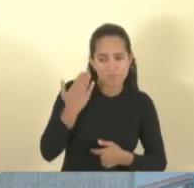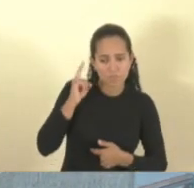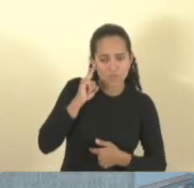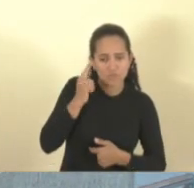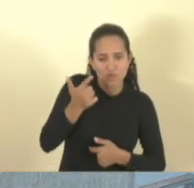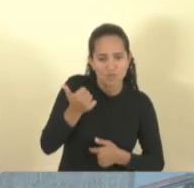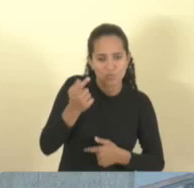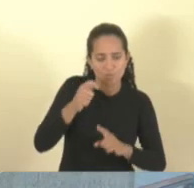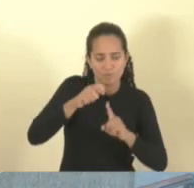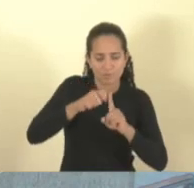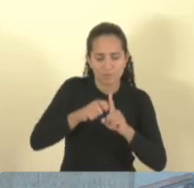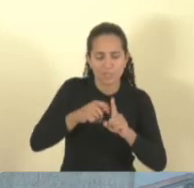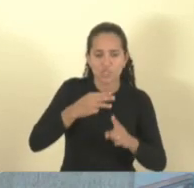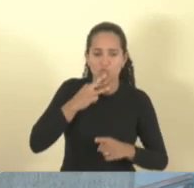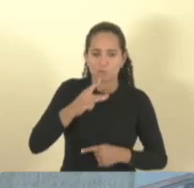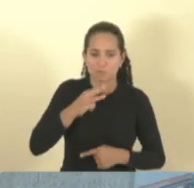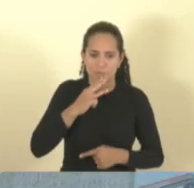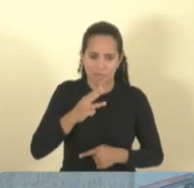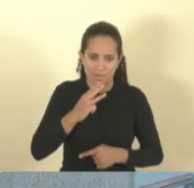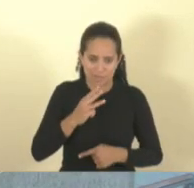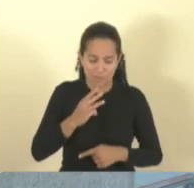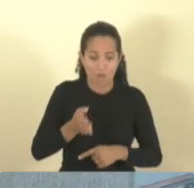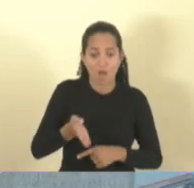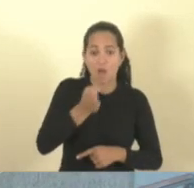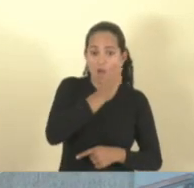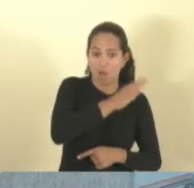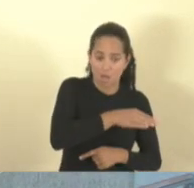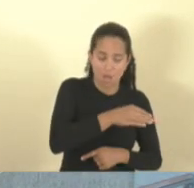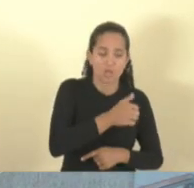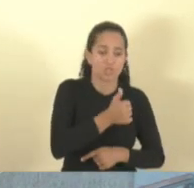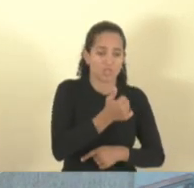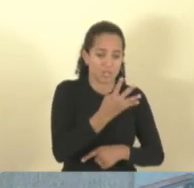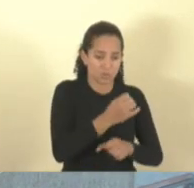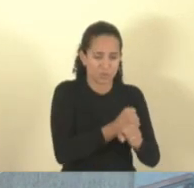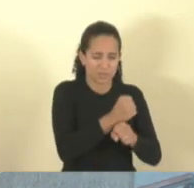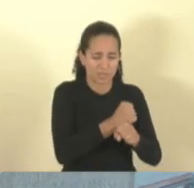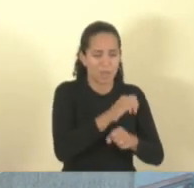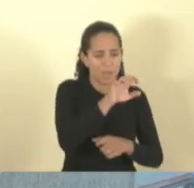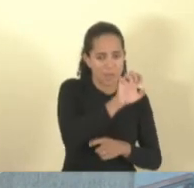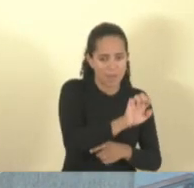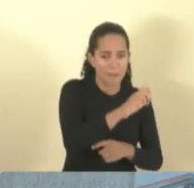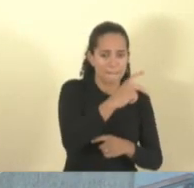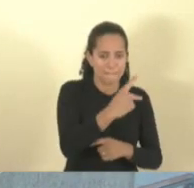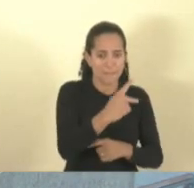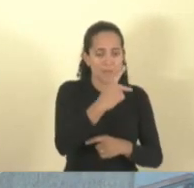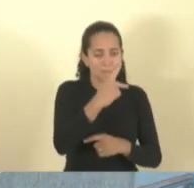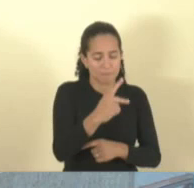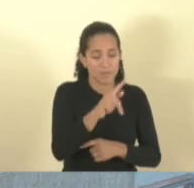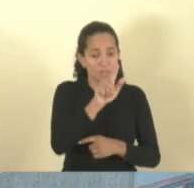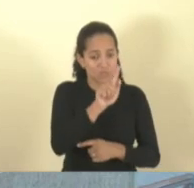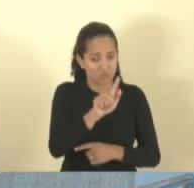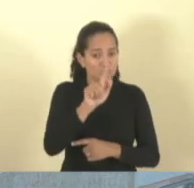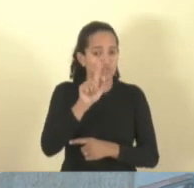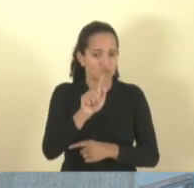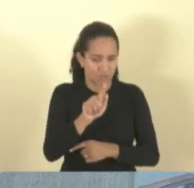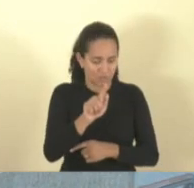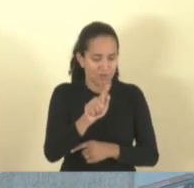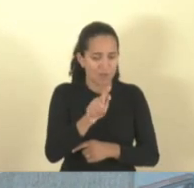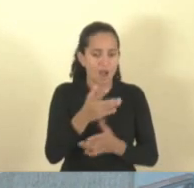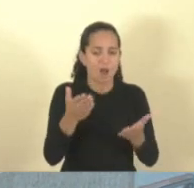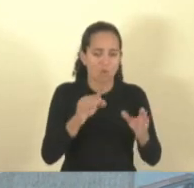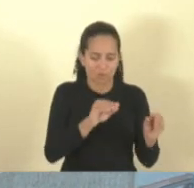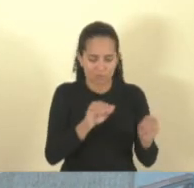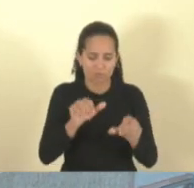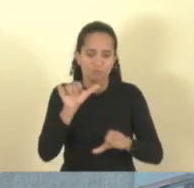de março, depois de 14 anos como EPPGG. E todo o caminho que eu trilhei e tudo que